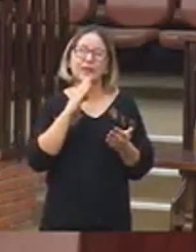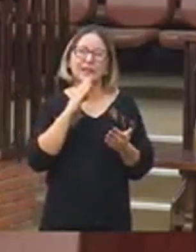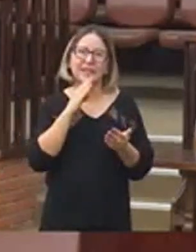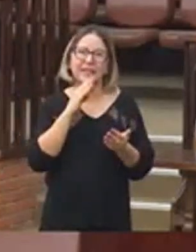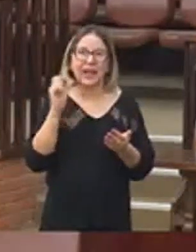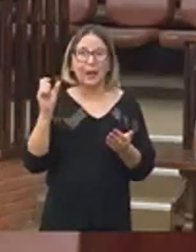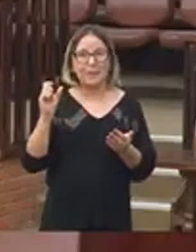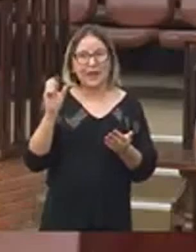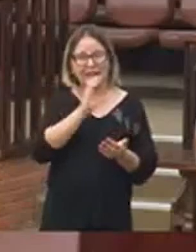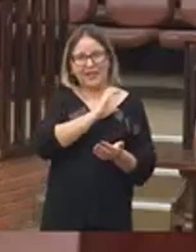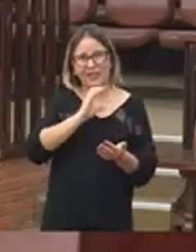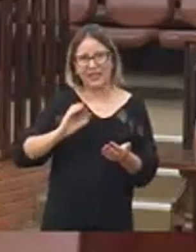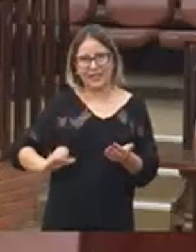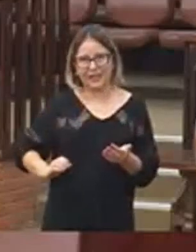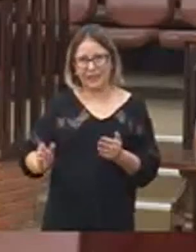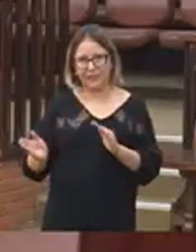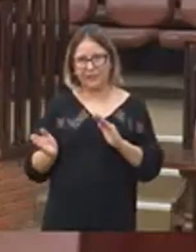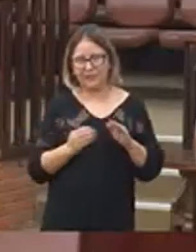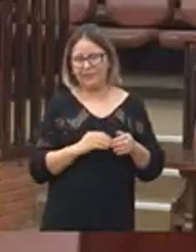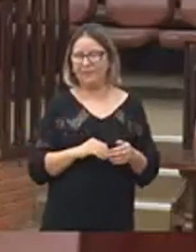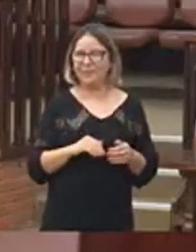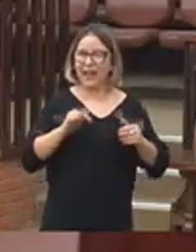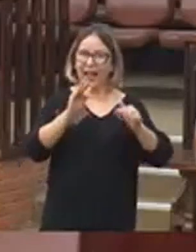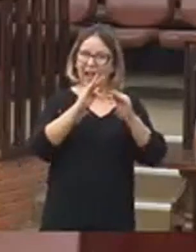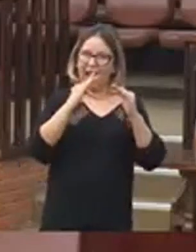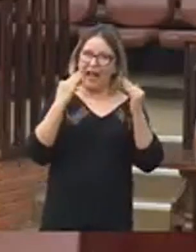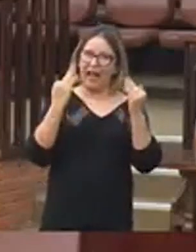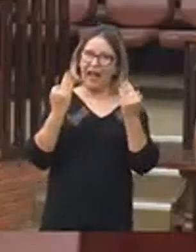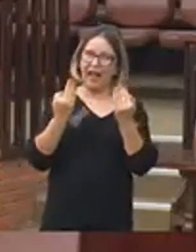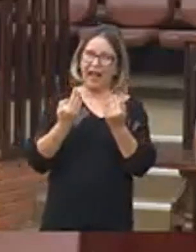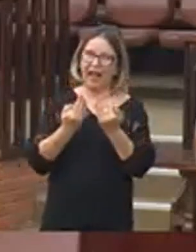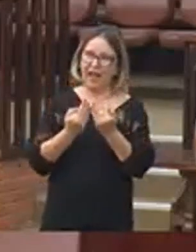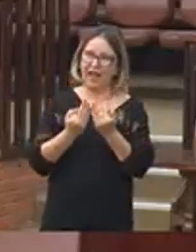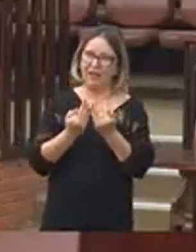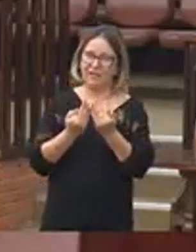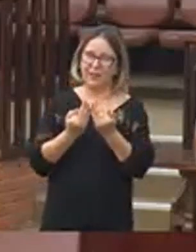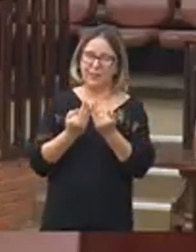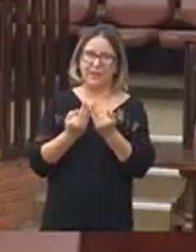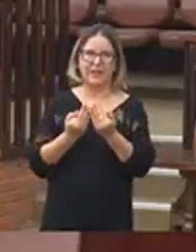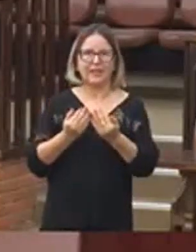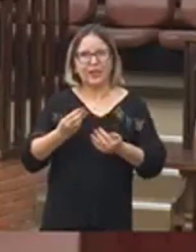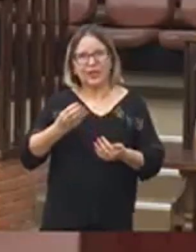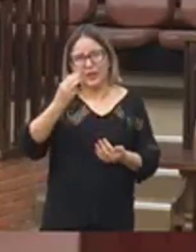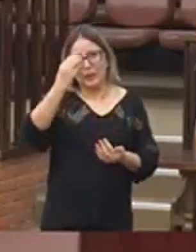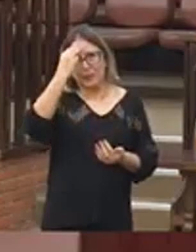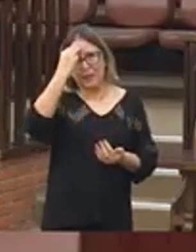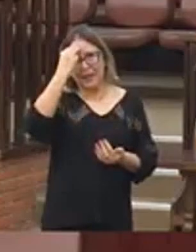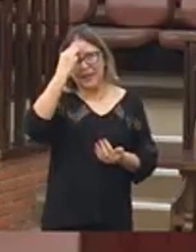Maria, Marta, Lucas, Lázaro,